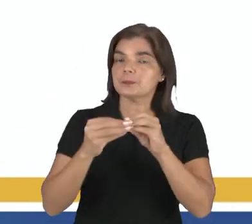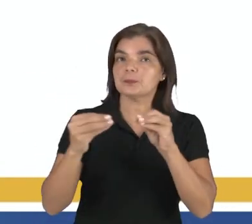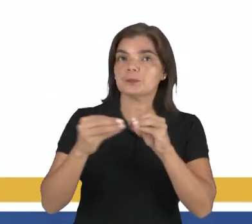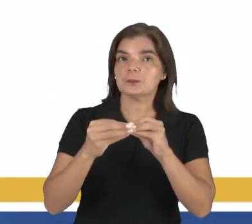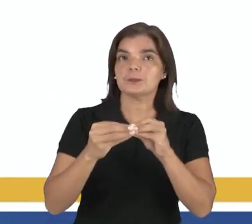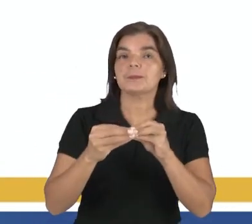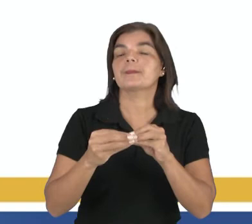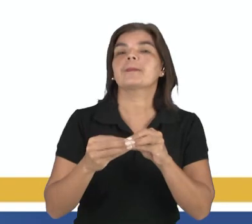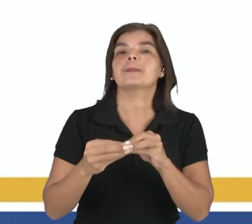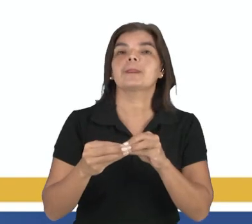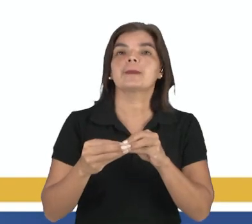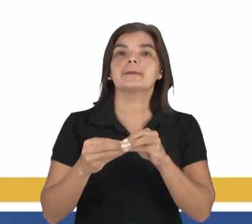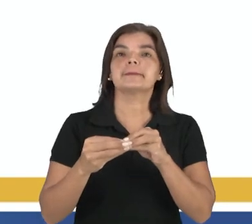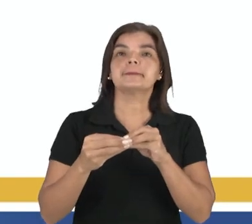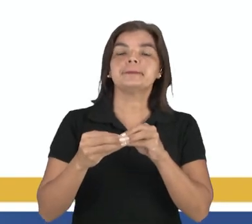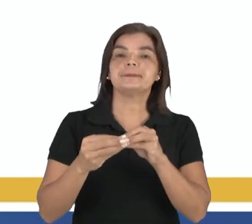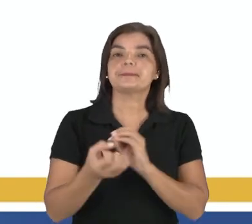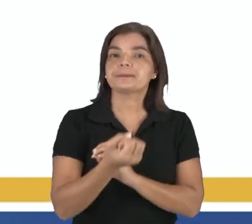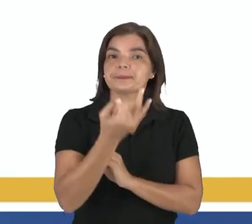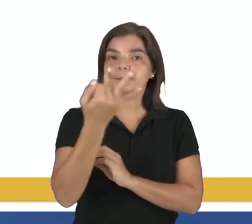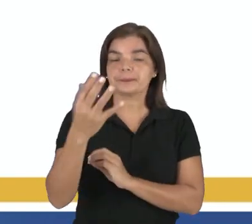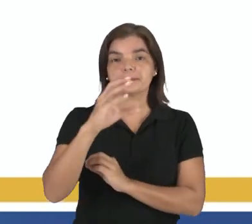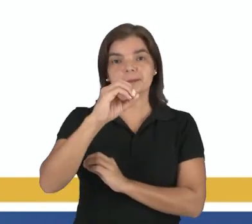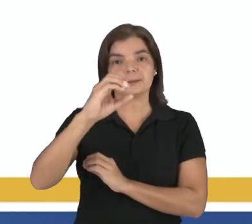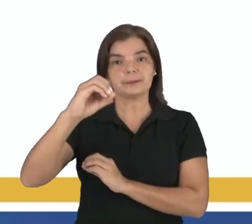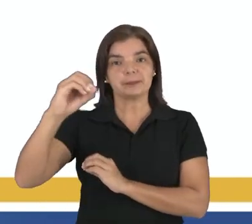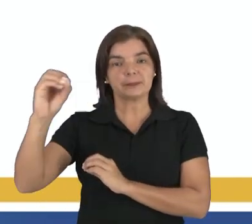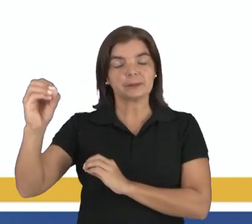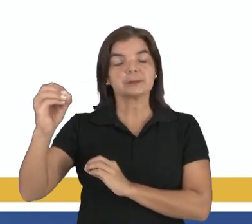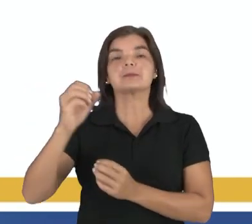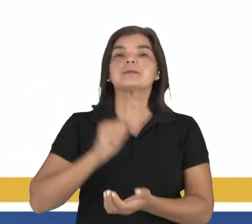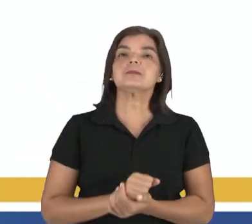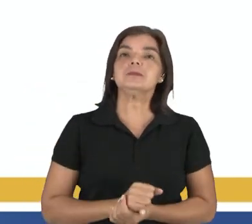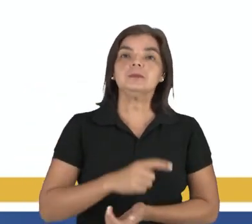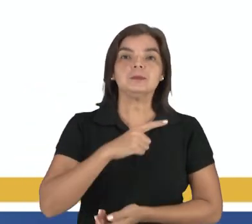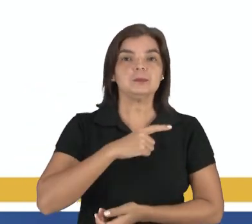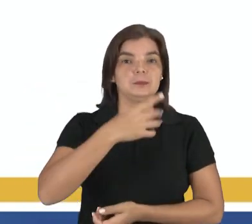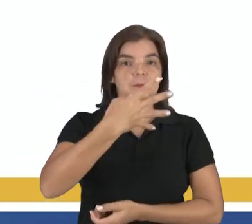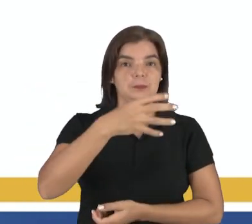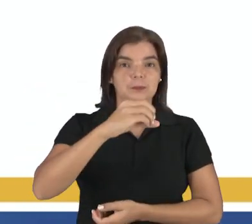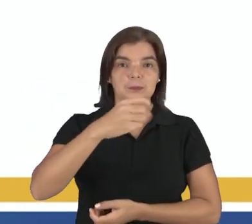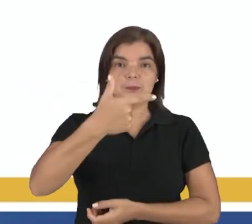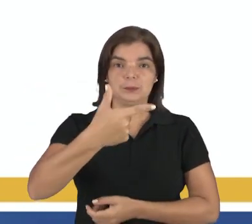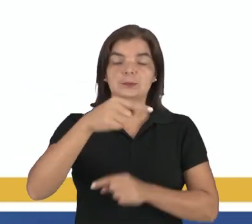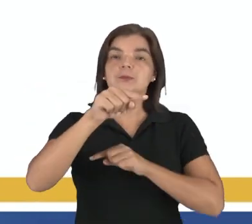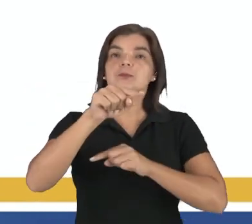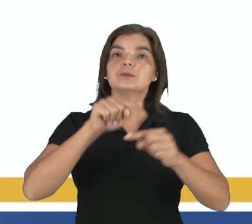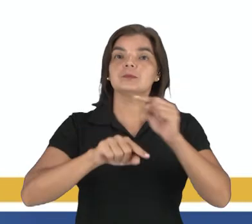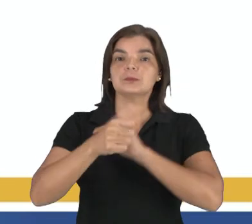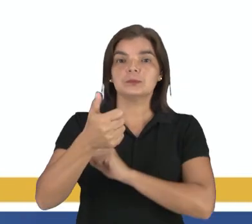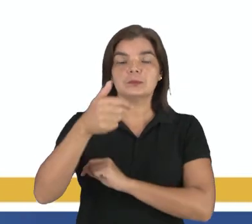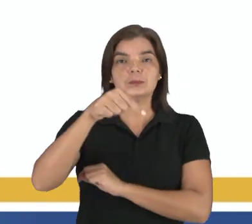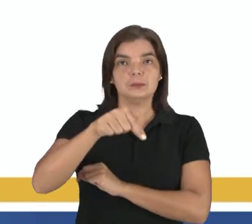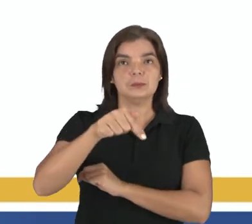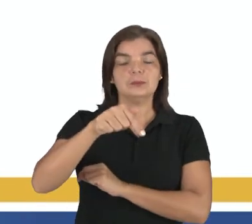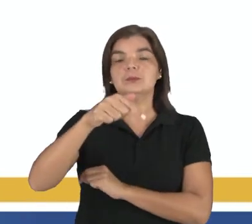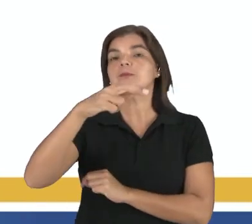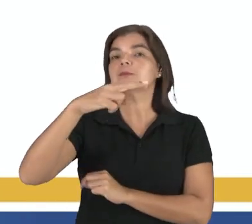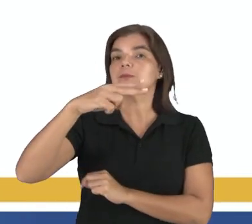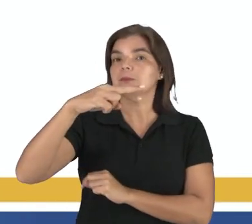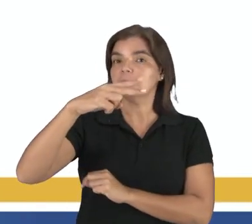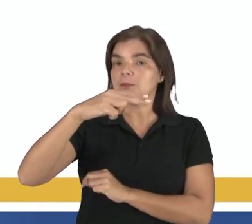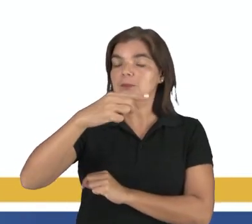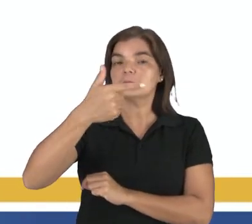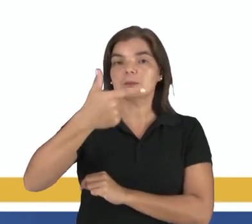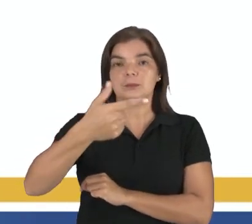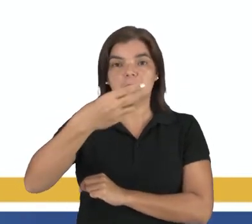simplificando essa quantidade de zeros que apresenta na situação, nós teremos 402 dividido para 17, que